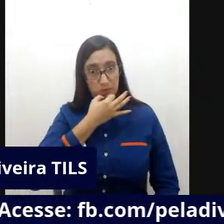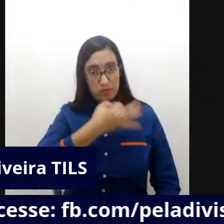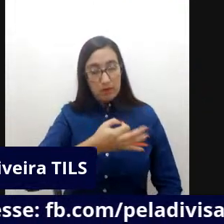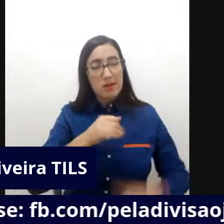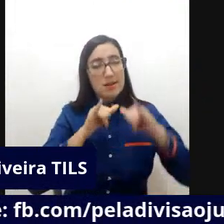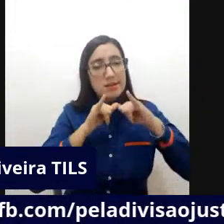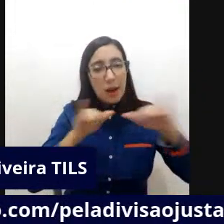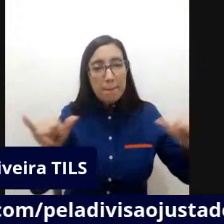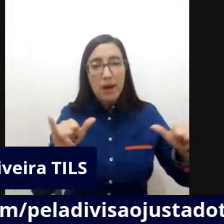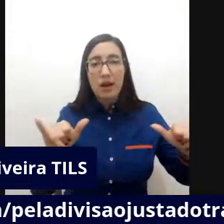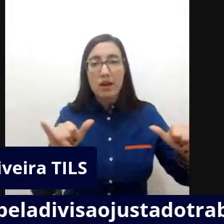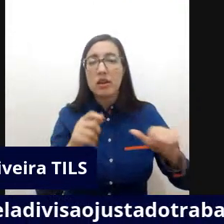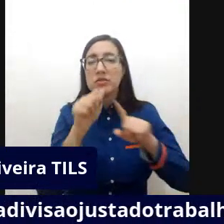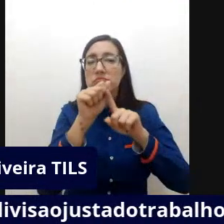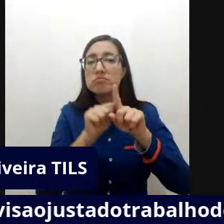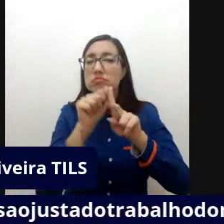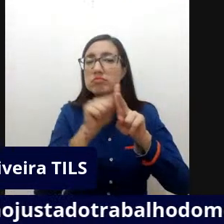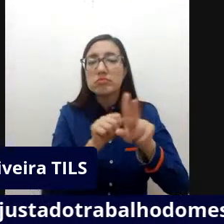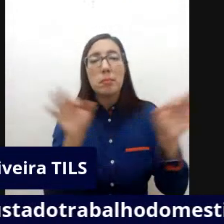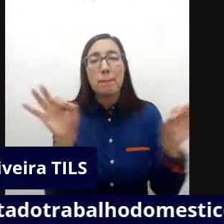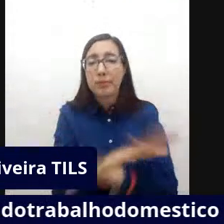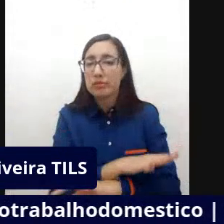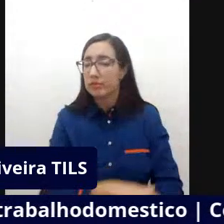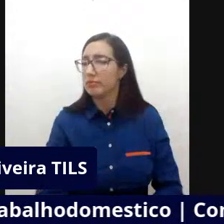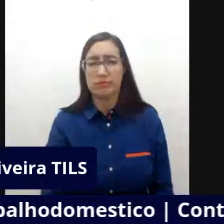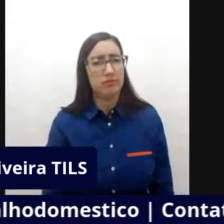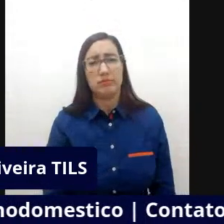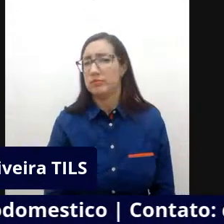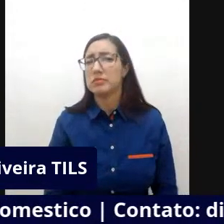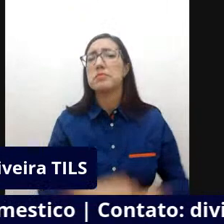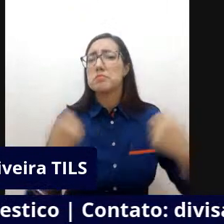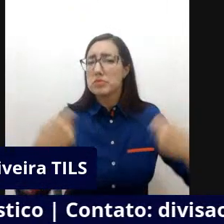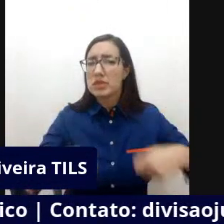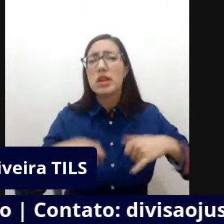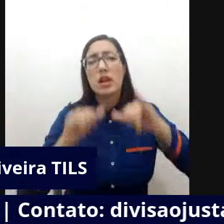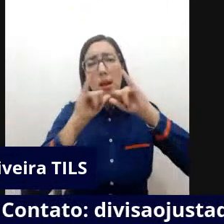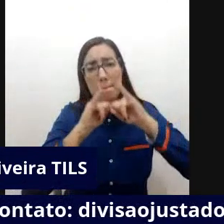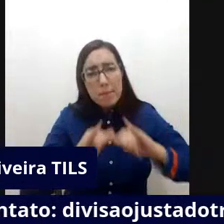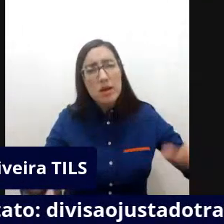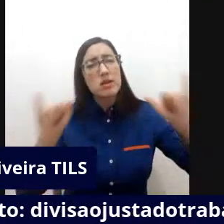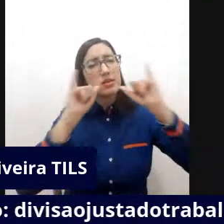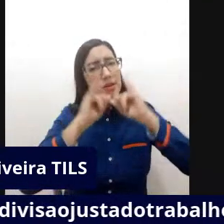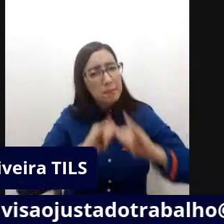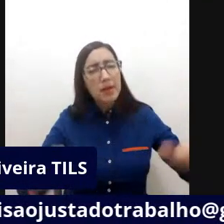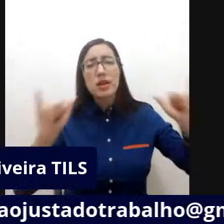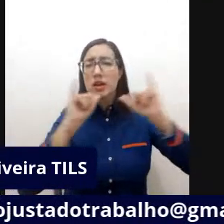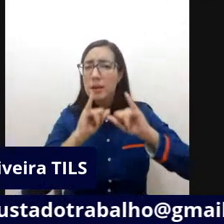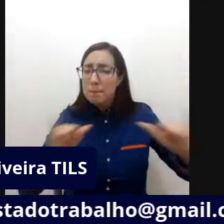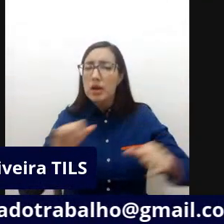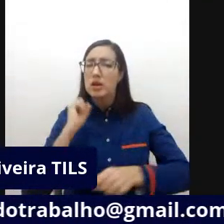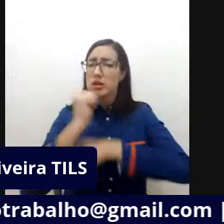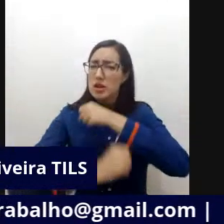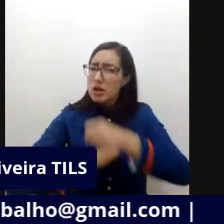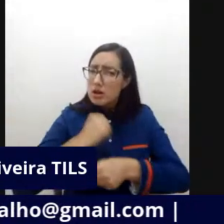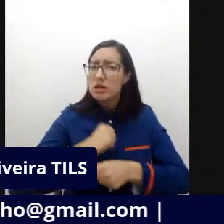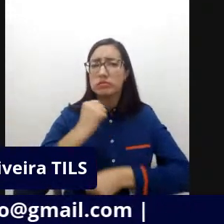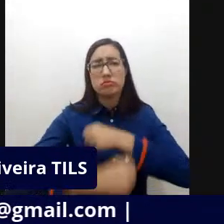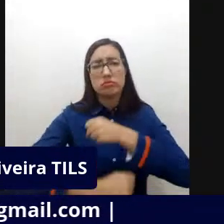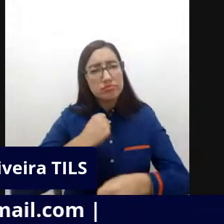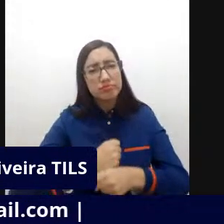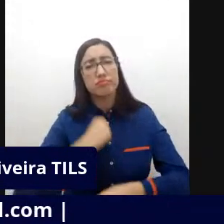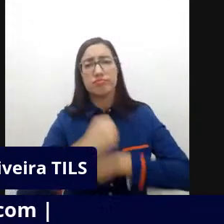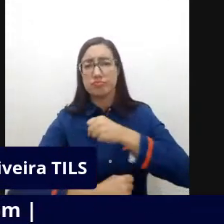o cartaz, né? O card da campanha que vocês mandaram para mim no grupo. Eu vi, muito